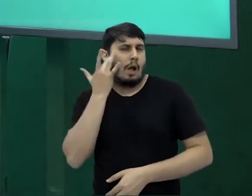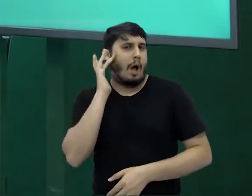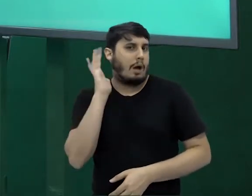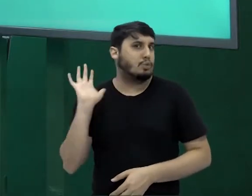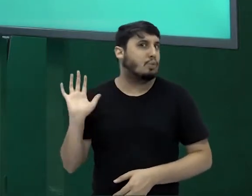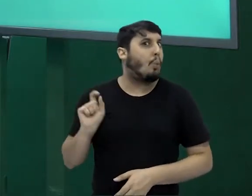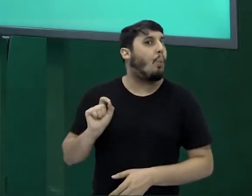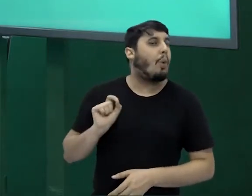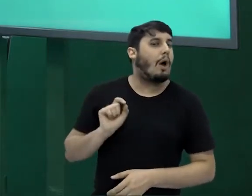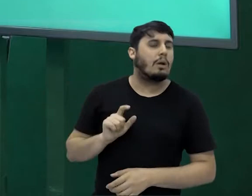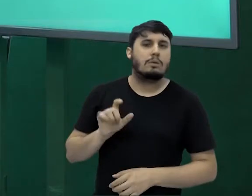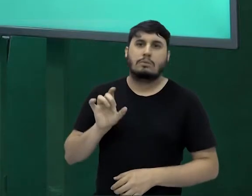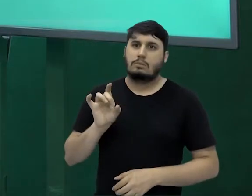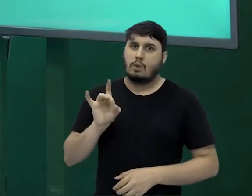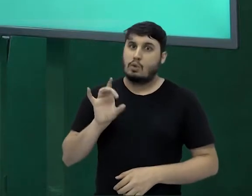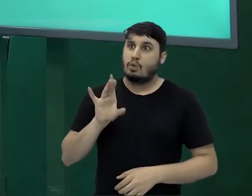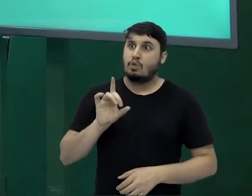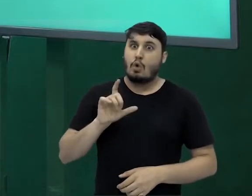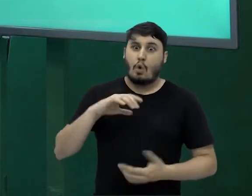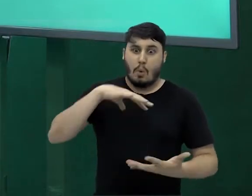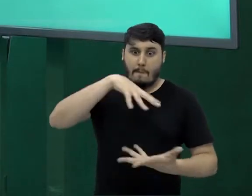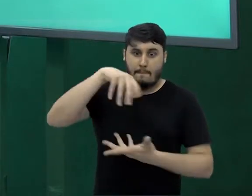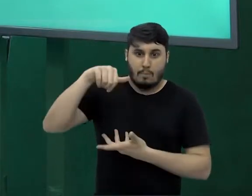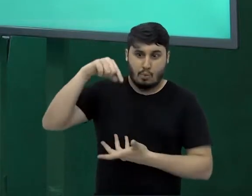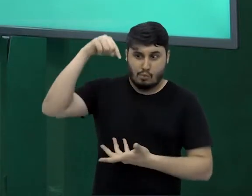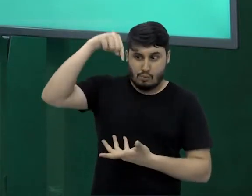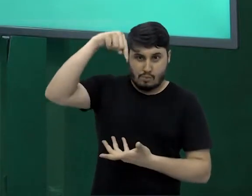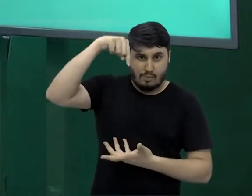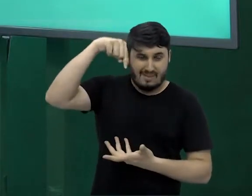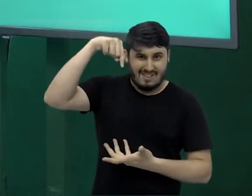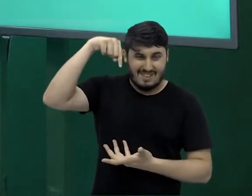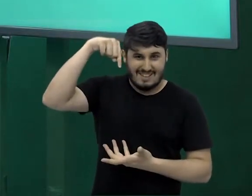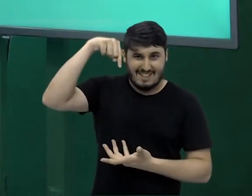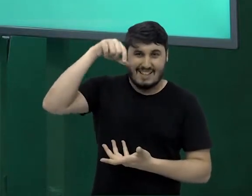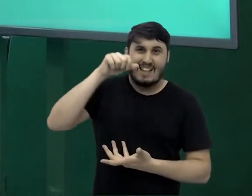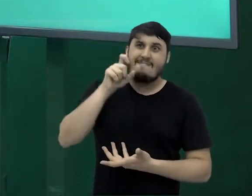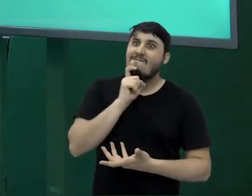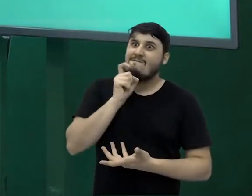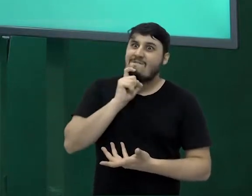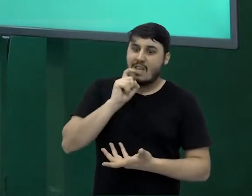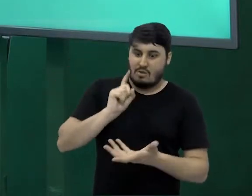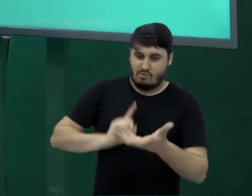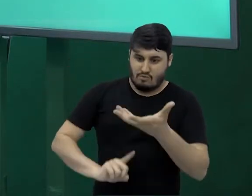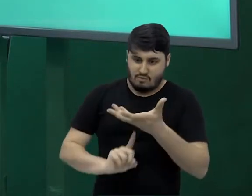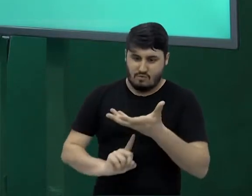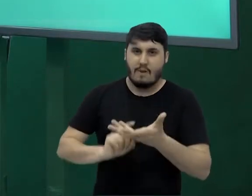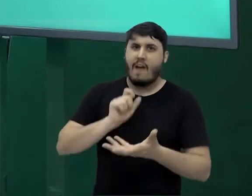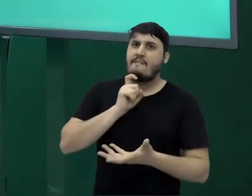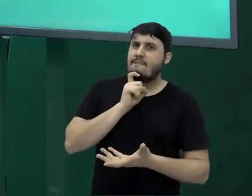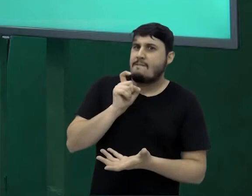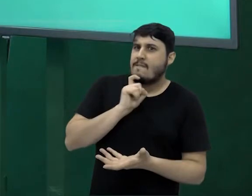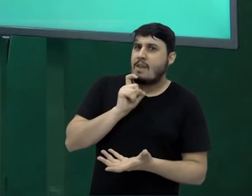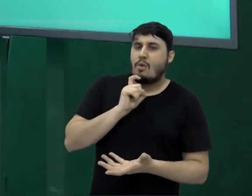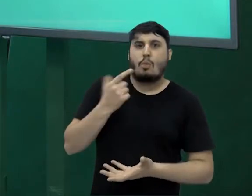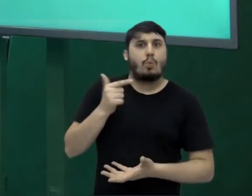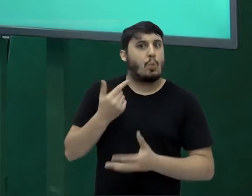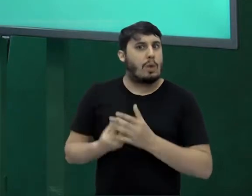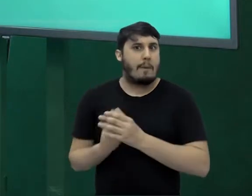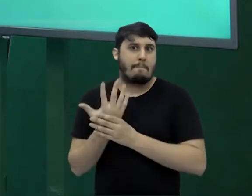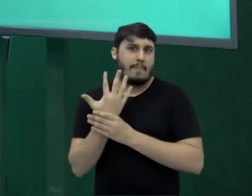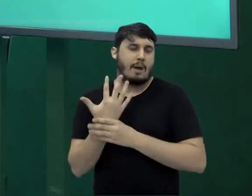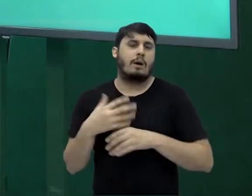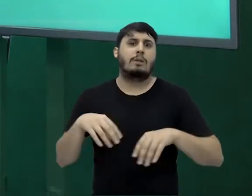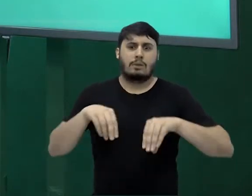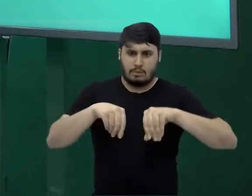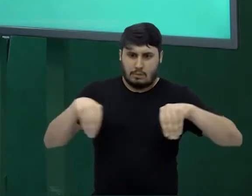no meio, só na Antártida eu acho que você não vai ter planta, né? No deserto você tem, no